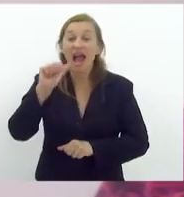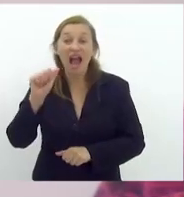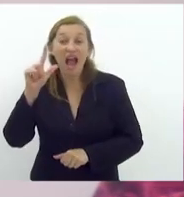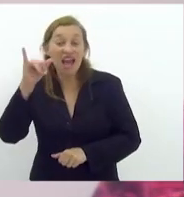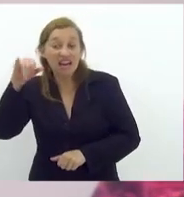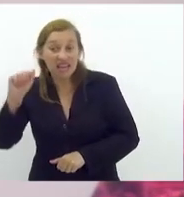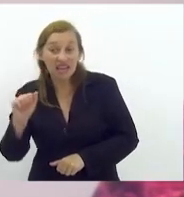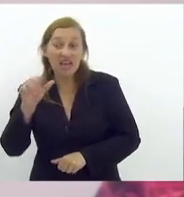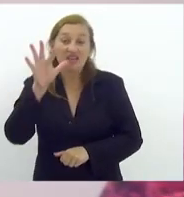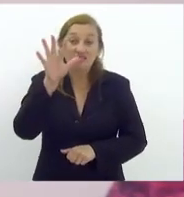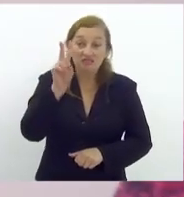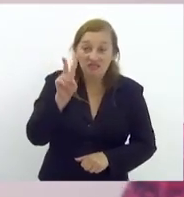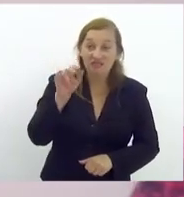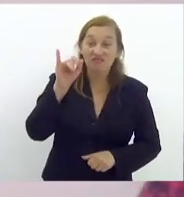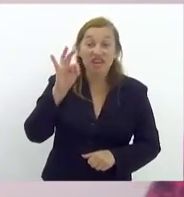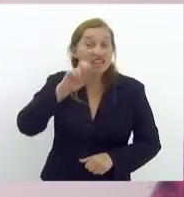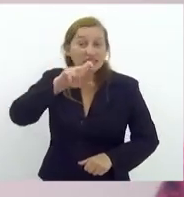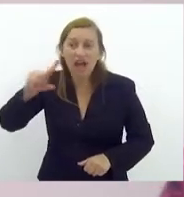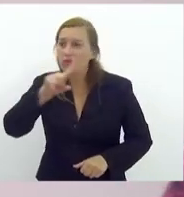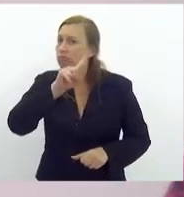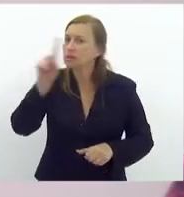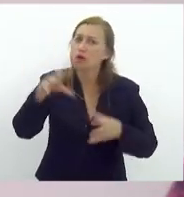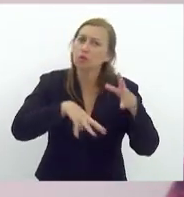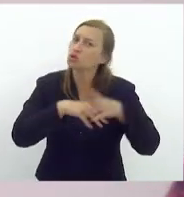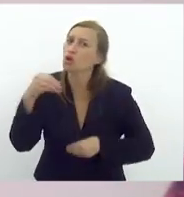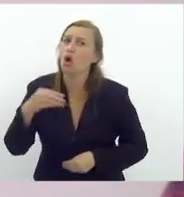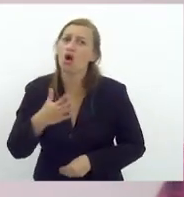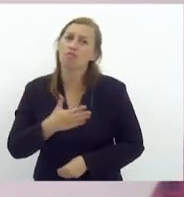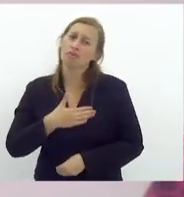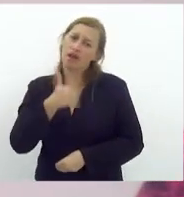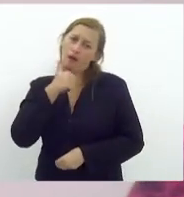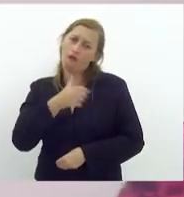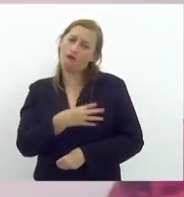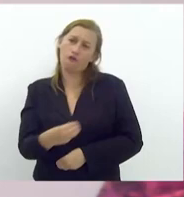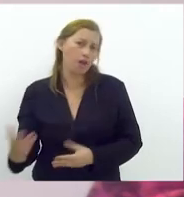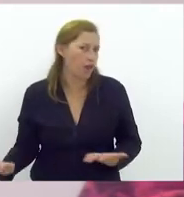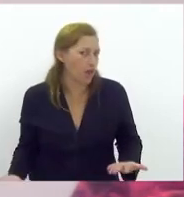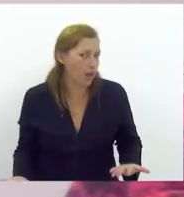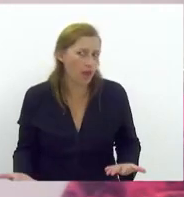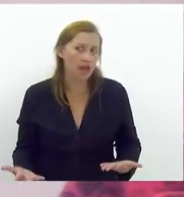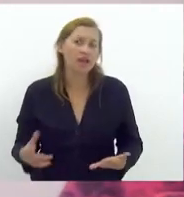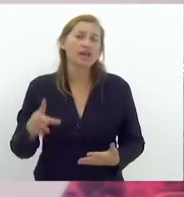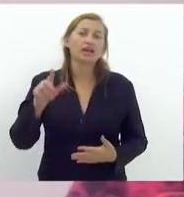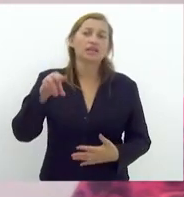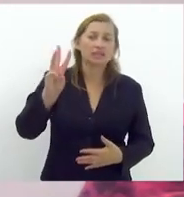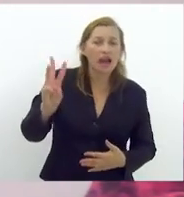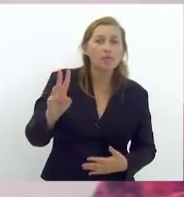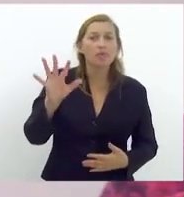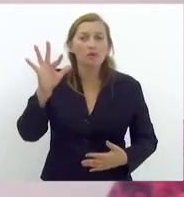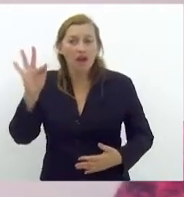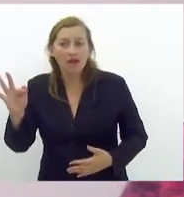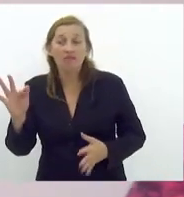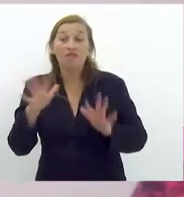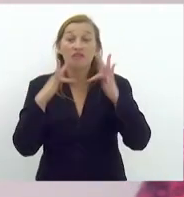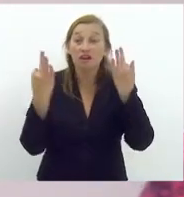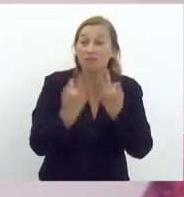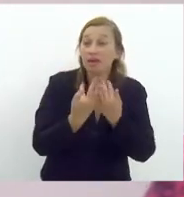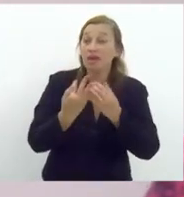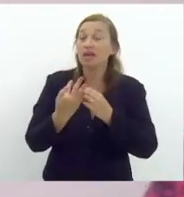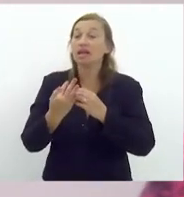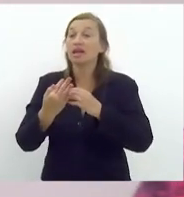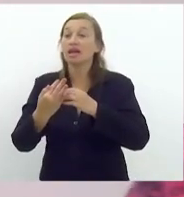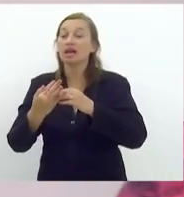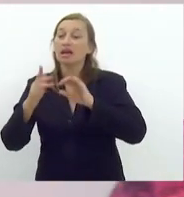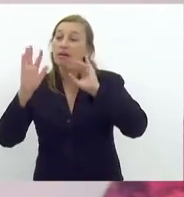Vital vital não some minha filha não some wf família sagrada é